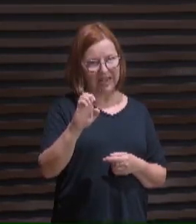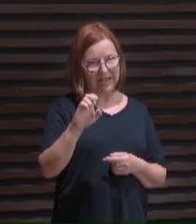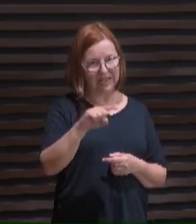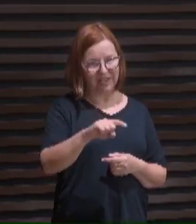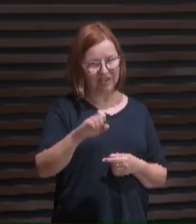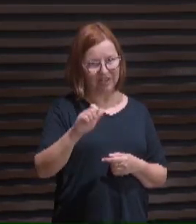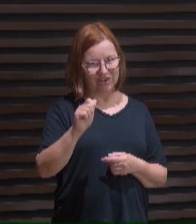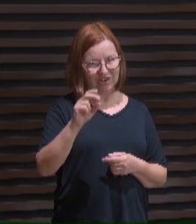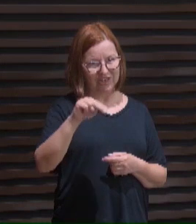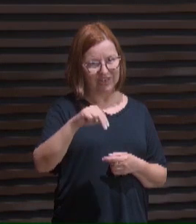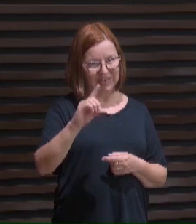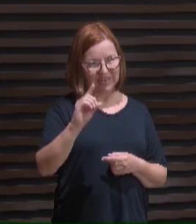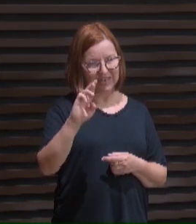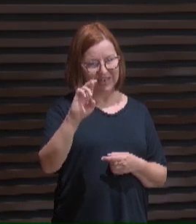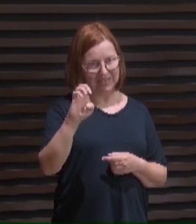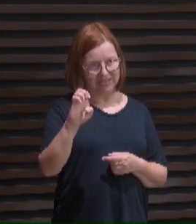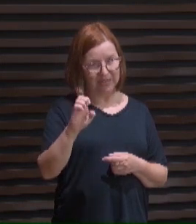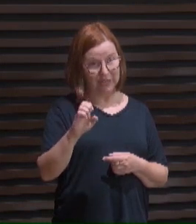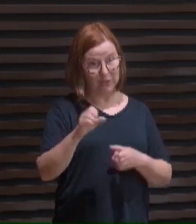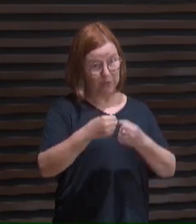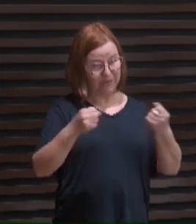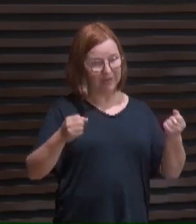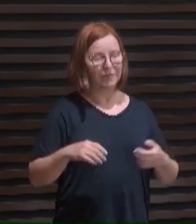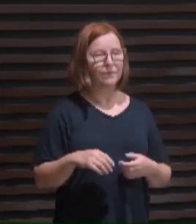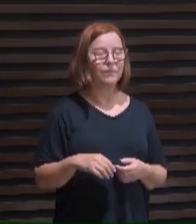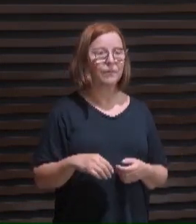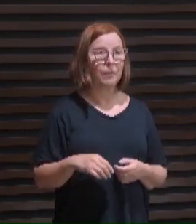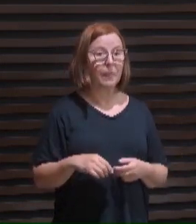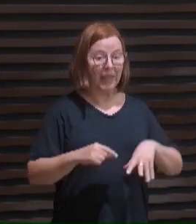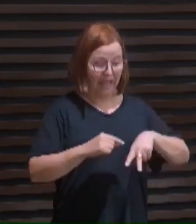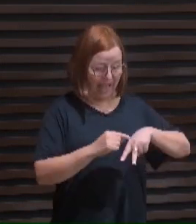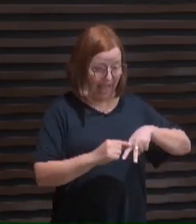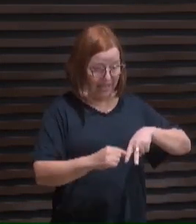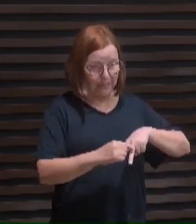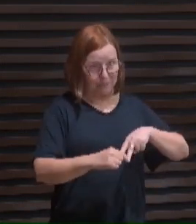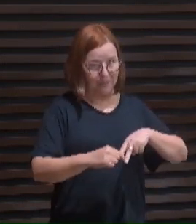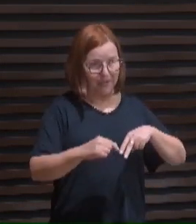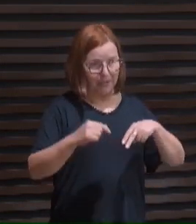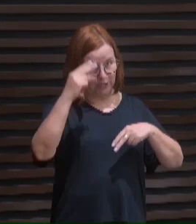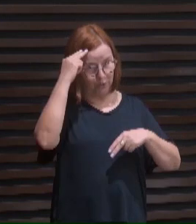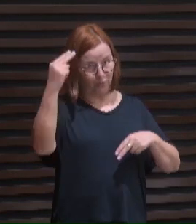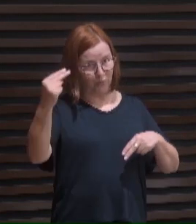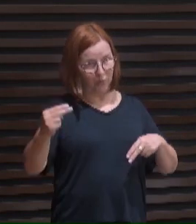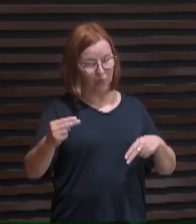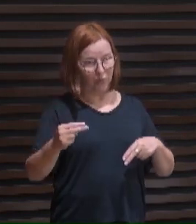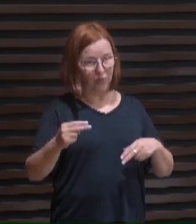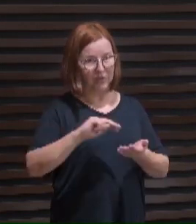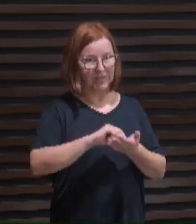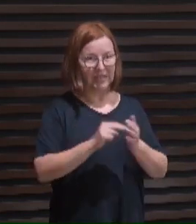morte dele. E finalmente, as pernas representando o governo, o